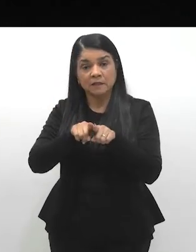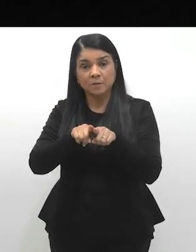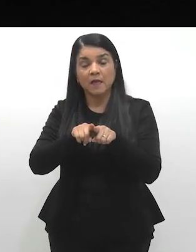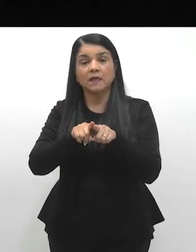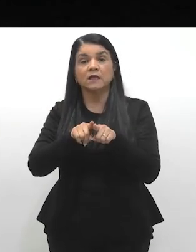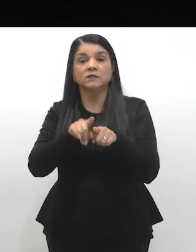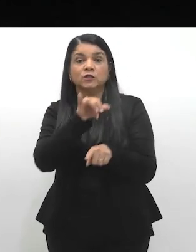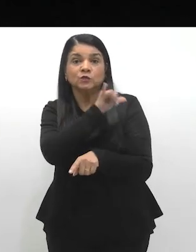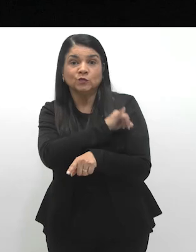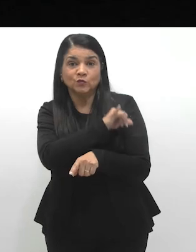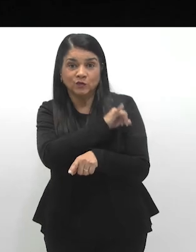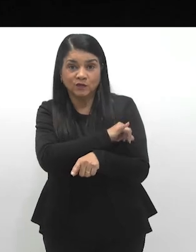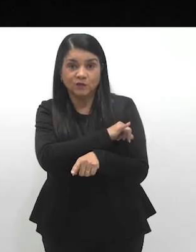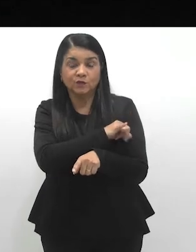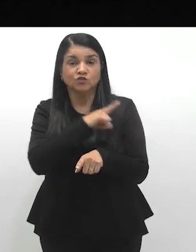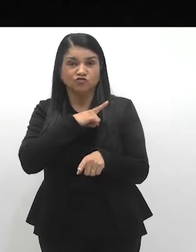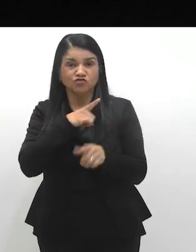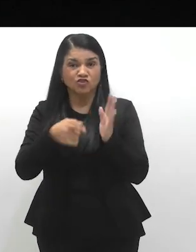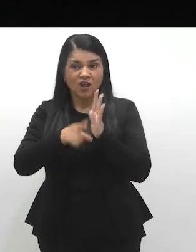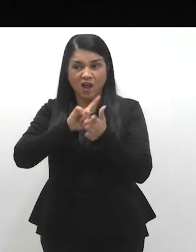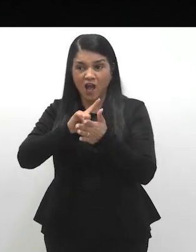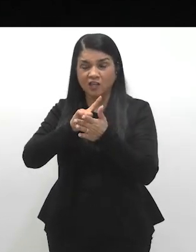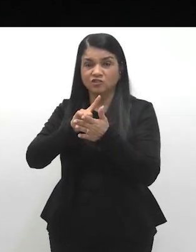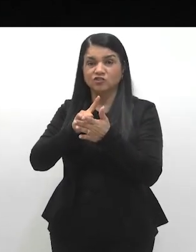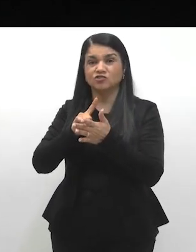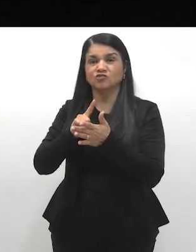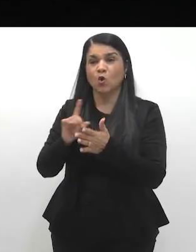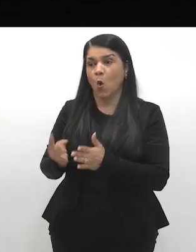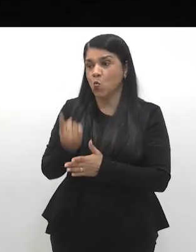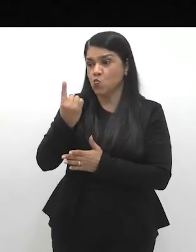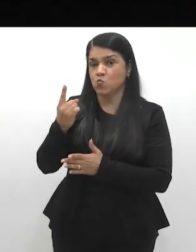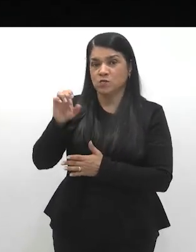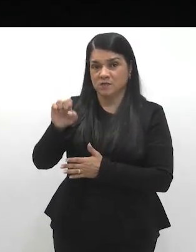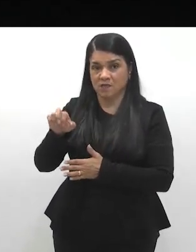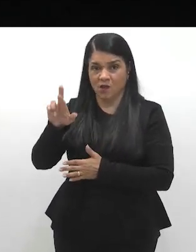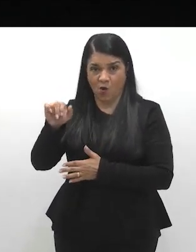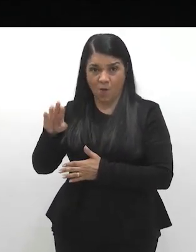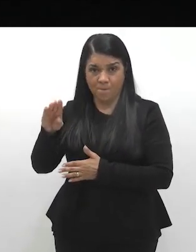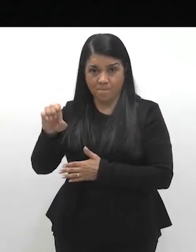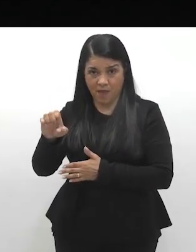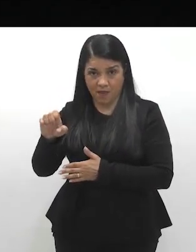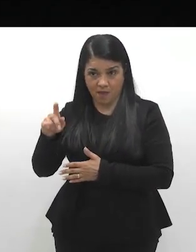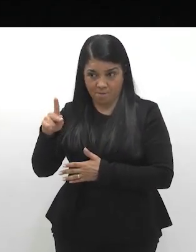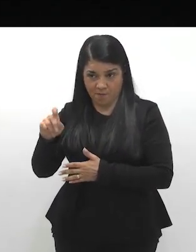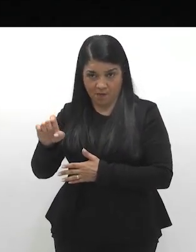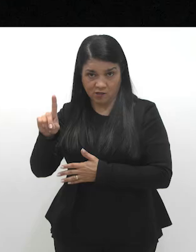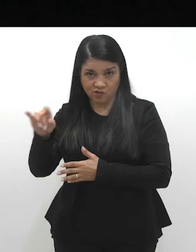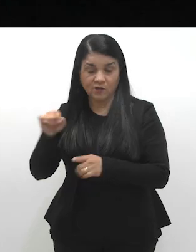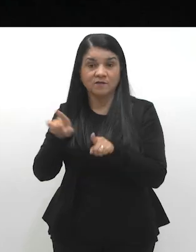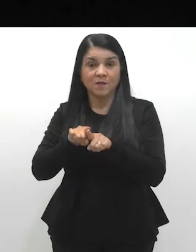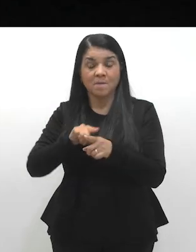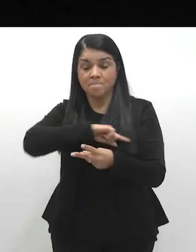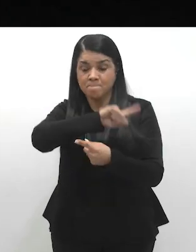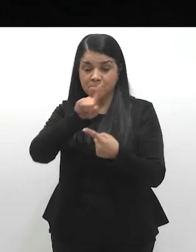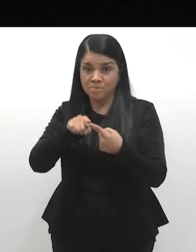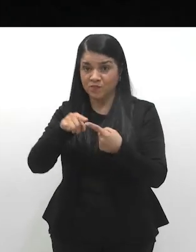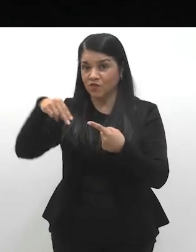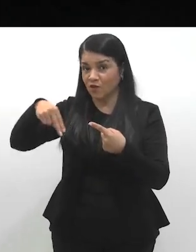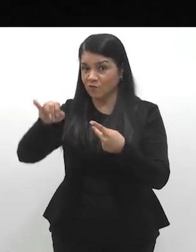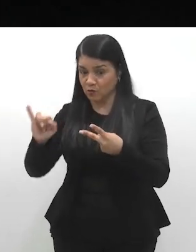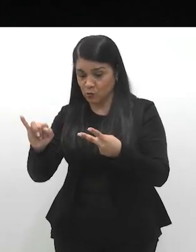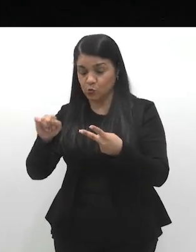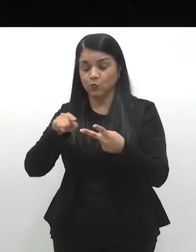inserção no Estado do Rio de Janeiro. Se antes tínhamos um campus só em Seropédica, hoje nós temos 4 campos. Temos um campus em Nova